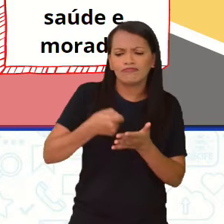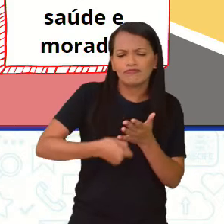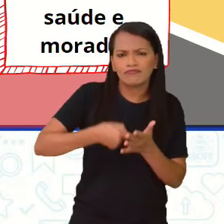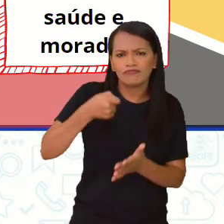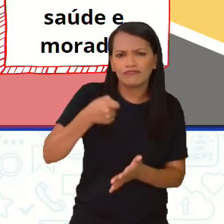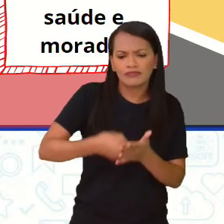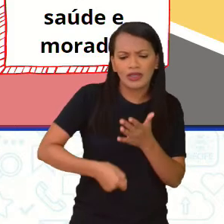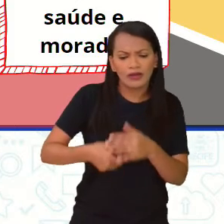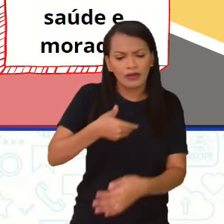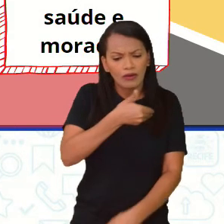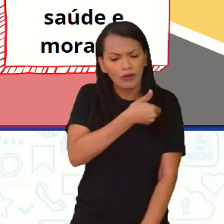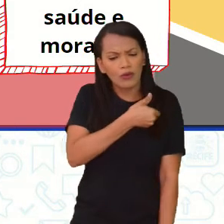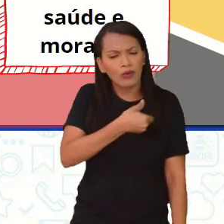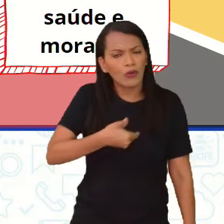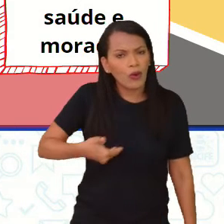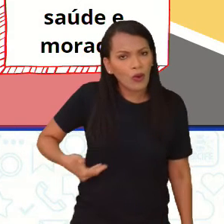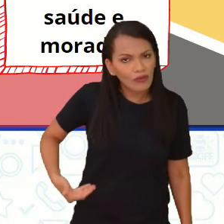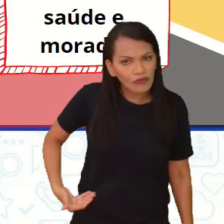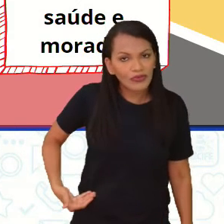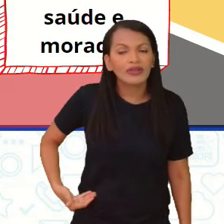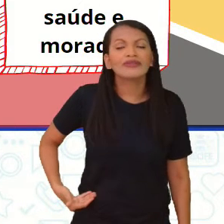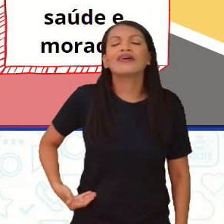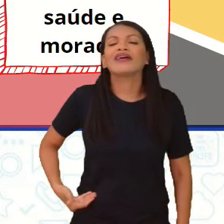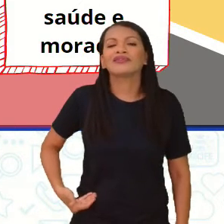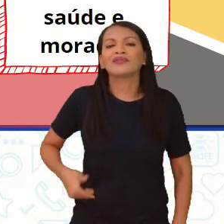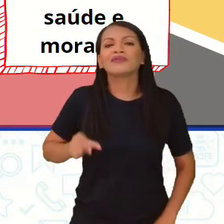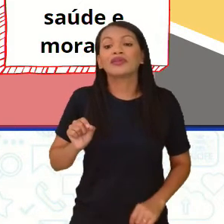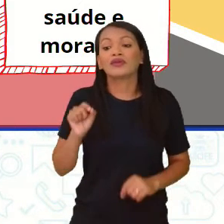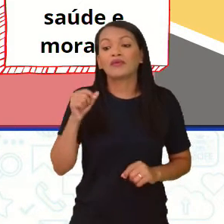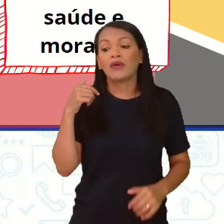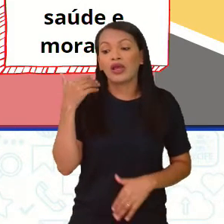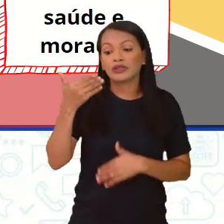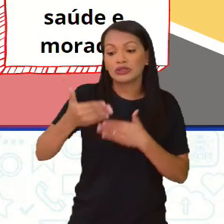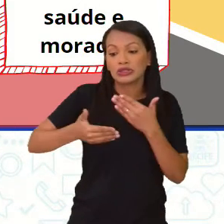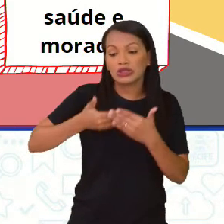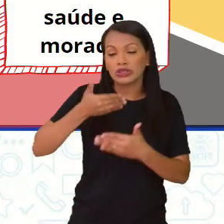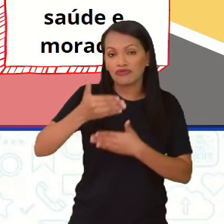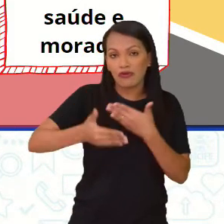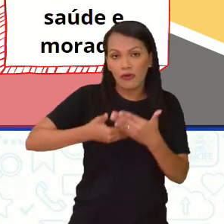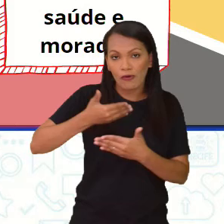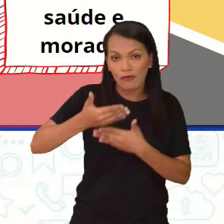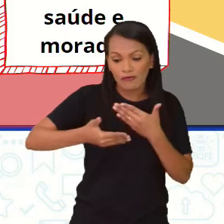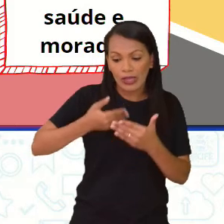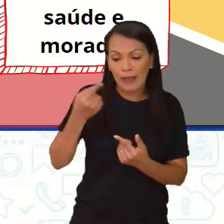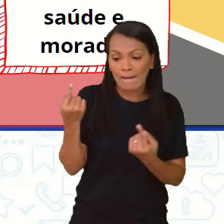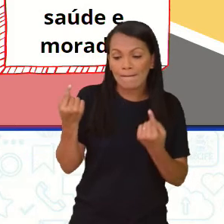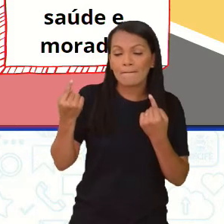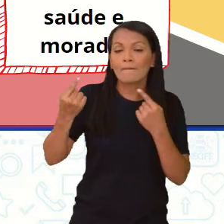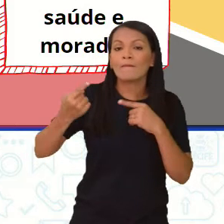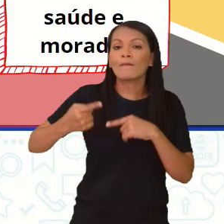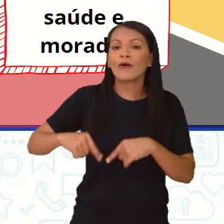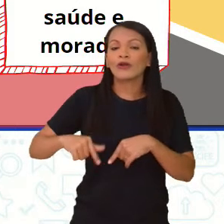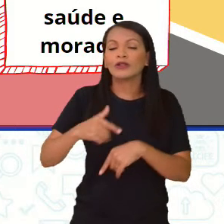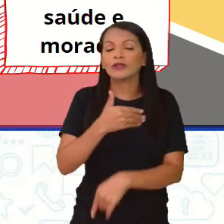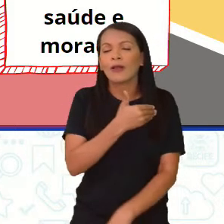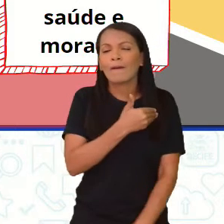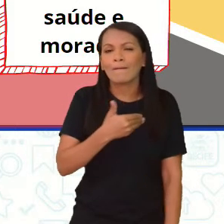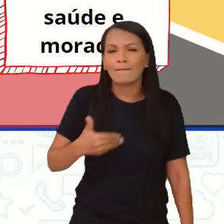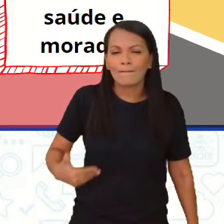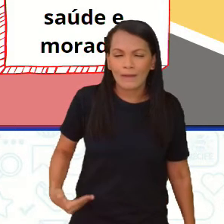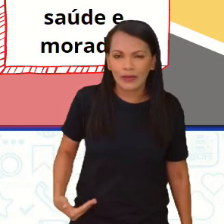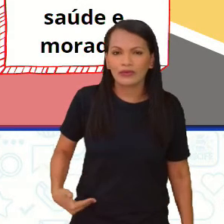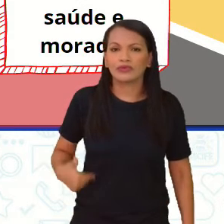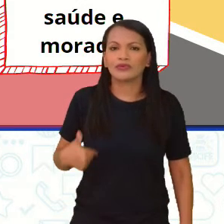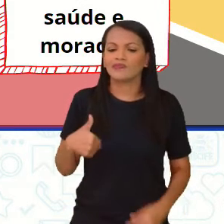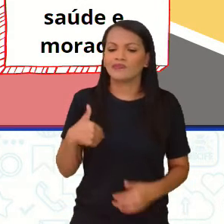aí os governantes, né, a desenvolverem políticas públicas de inclusão dessa população.